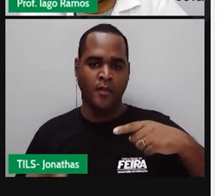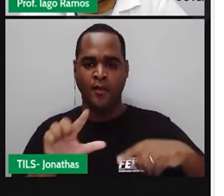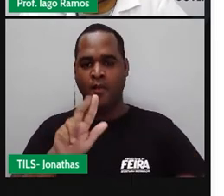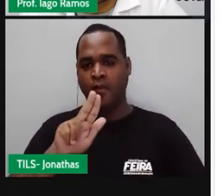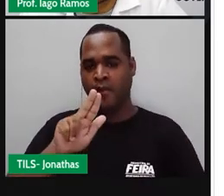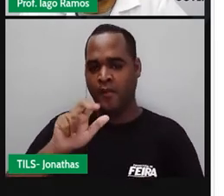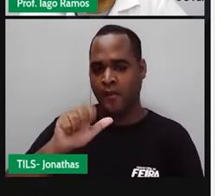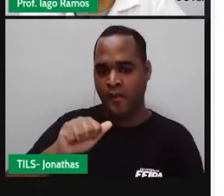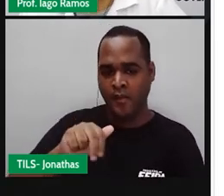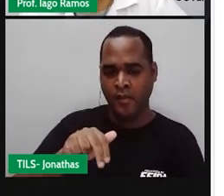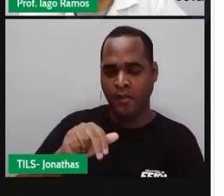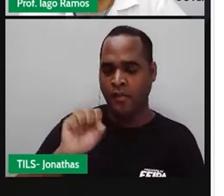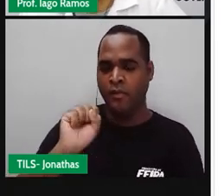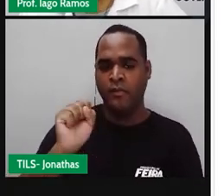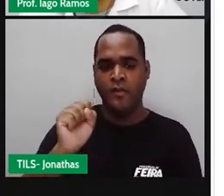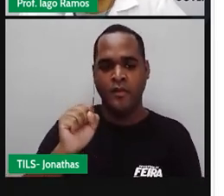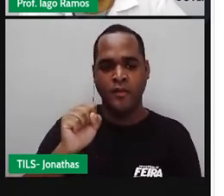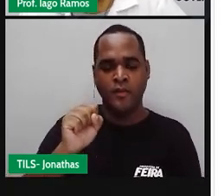Luna 8